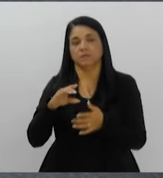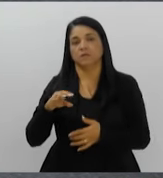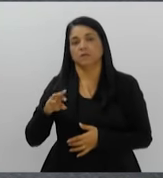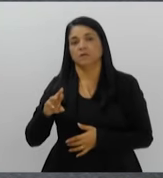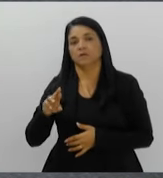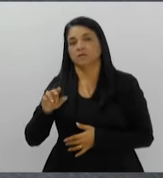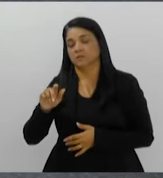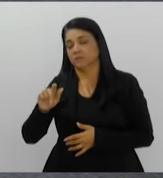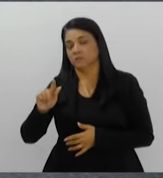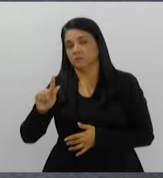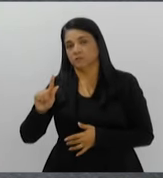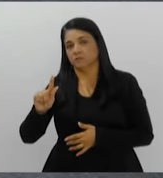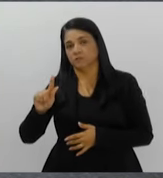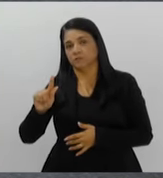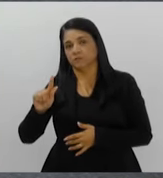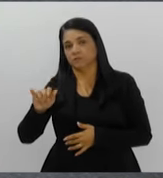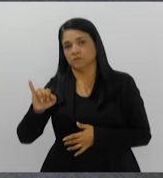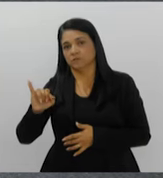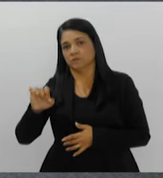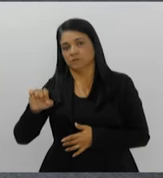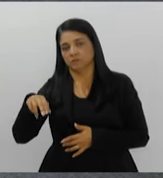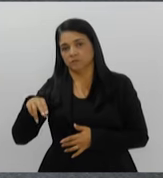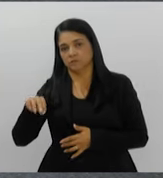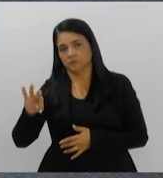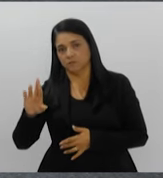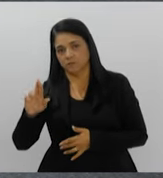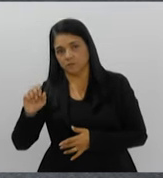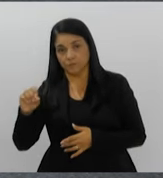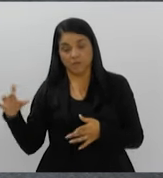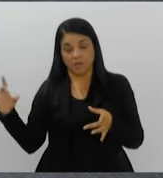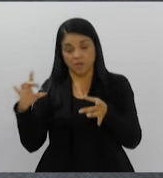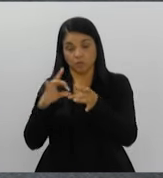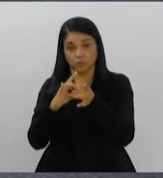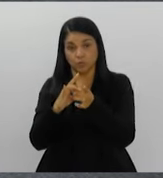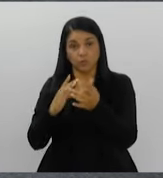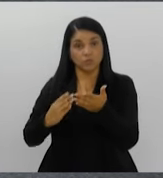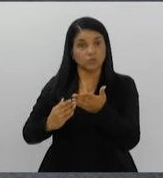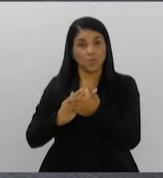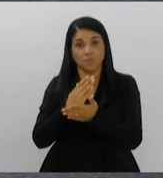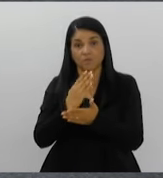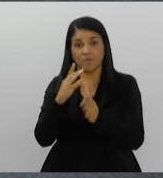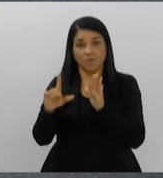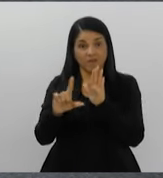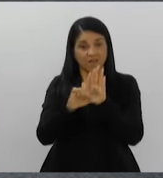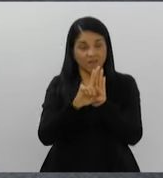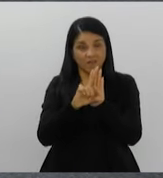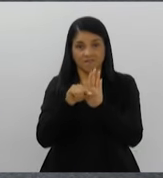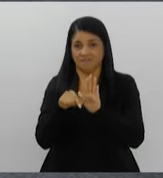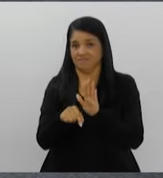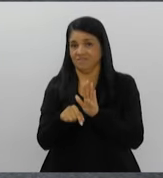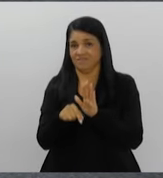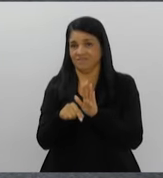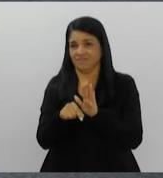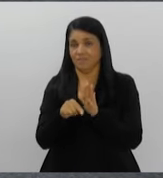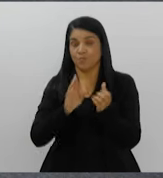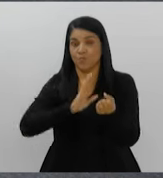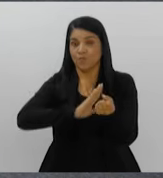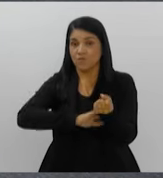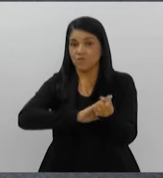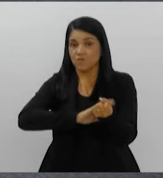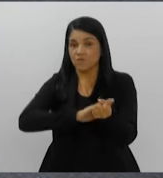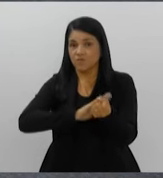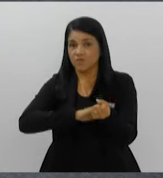Então, nós aprovamos aqui uma lei que fundia as duas agências, que caiu na justiça por vício de